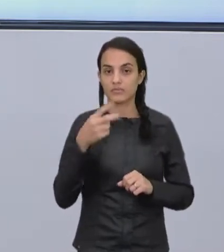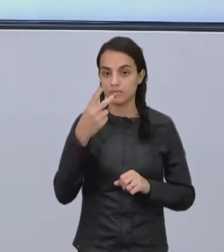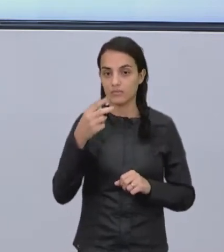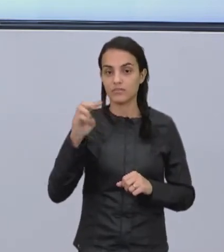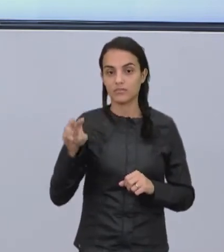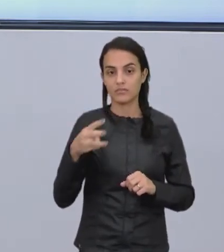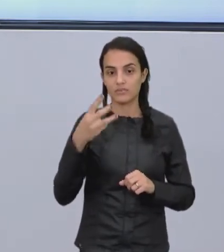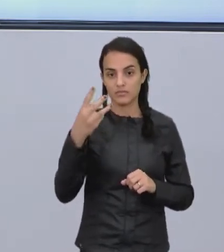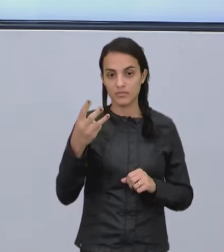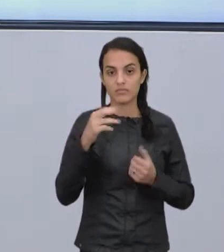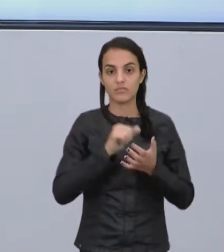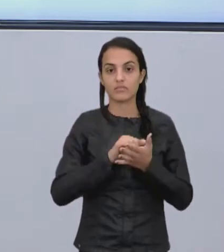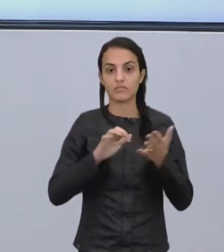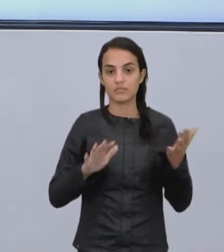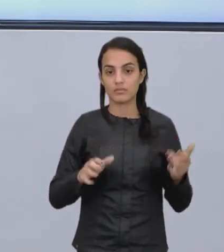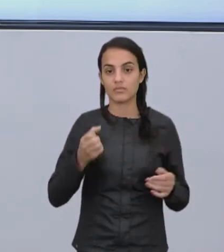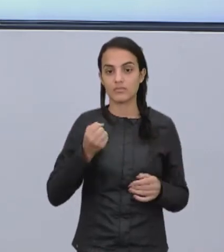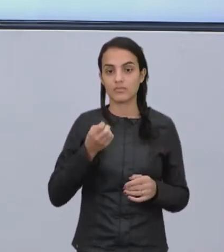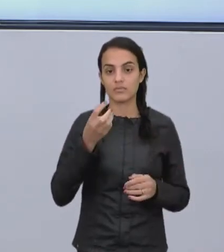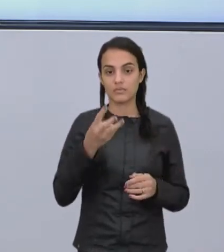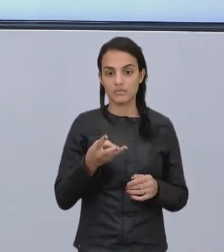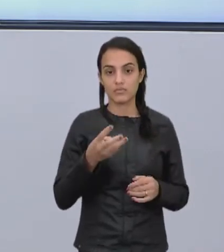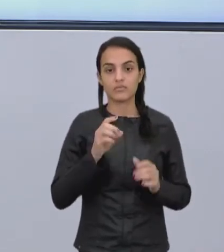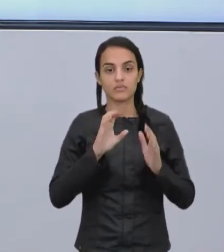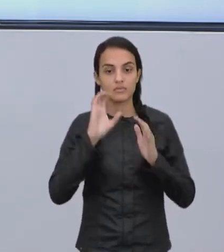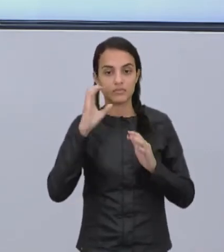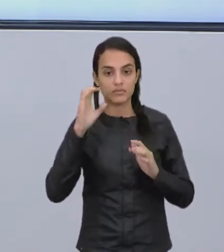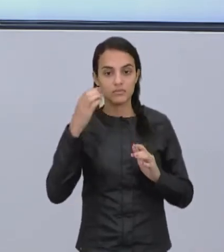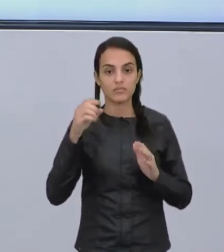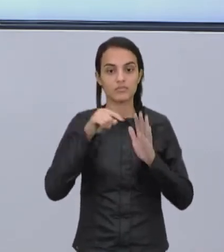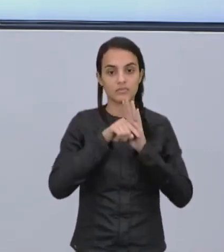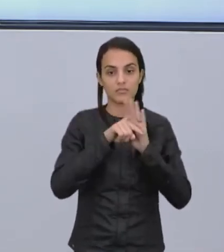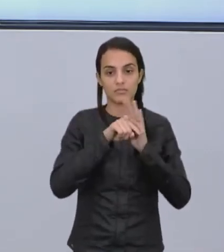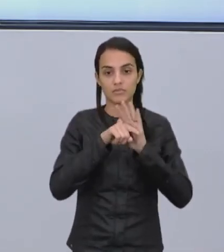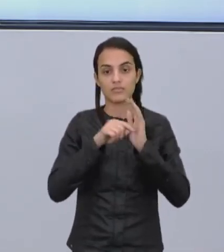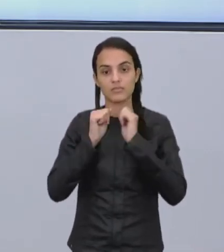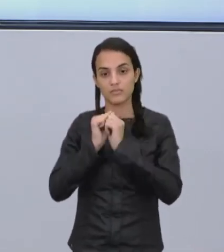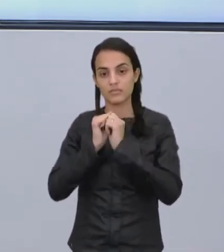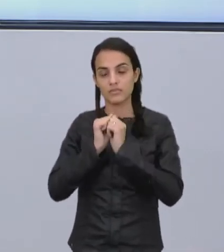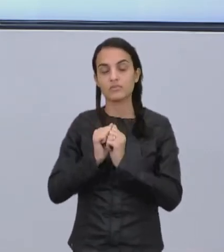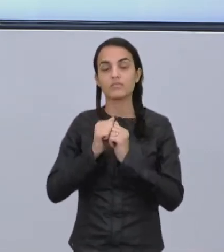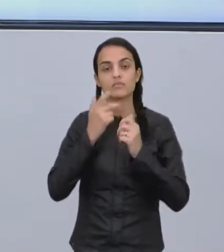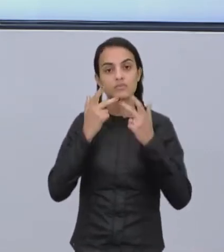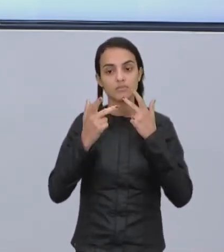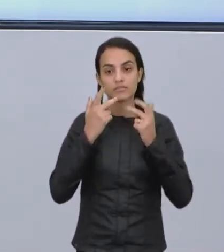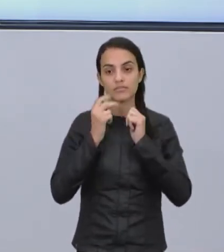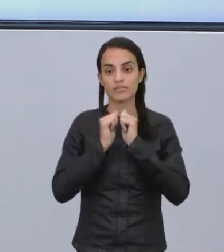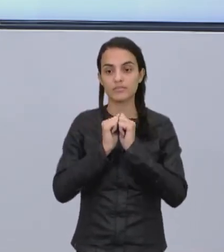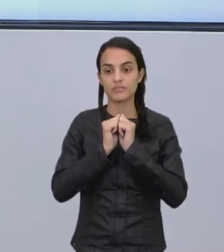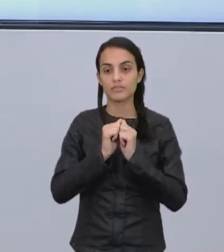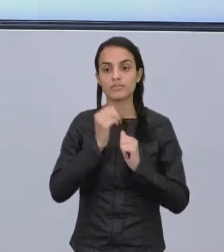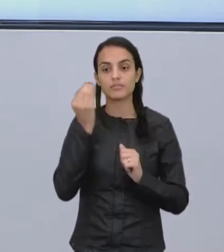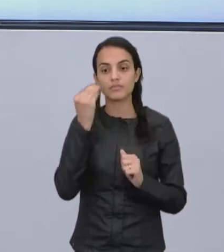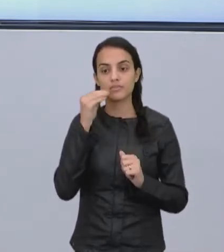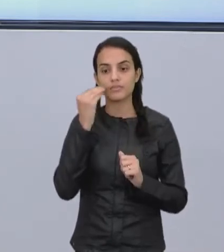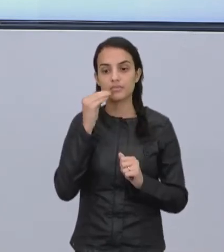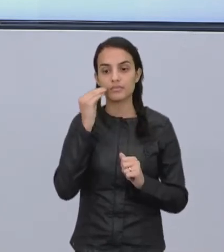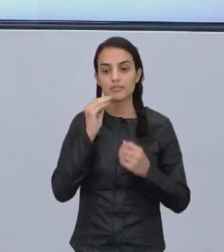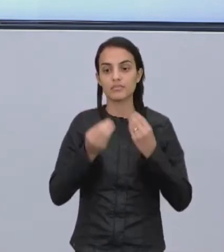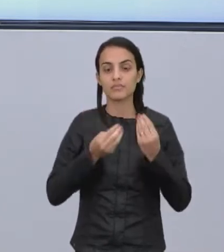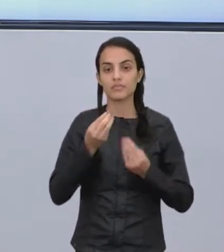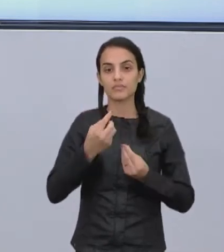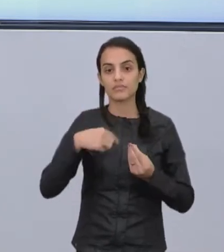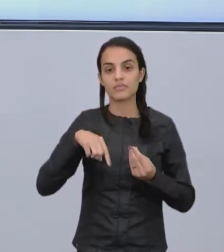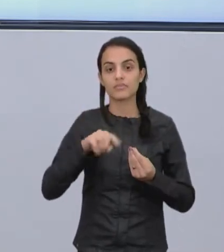atividade 3, uma cientista que veio aqui falar conosco sobre a biomassa. Ela falou sobre todo o aproveitamento, como que a gente produz